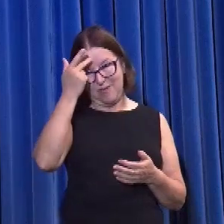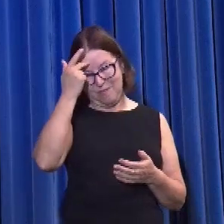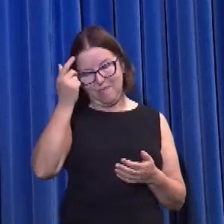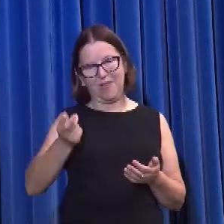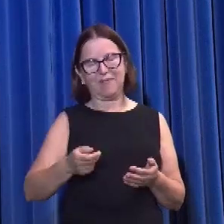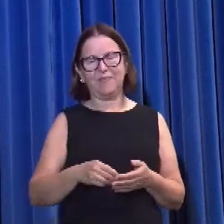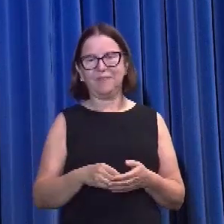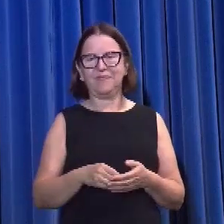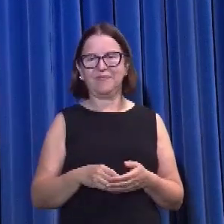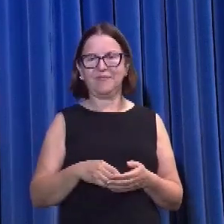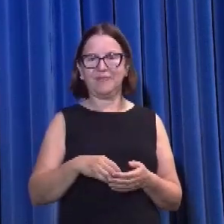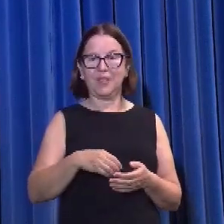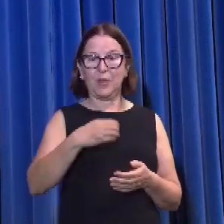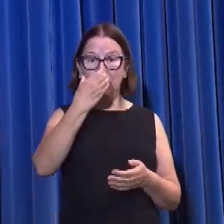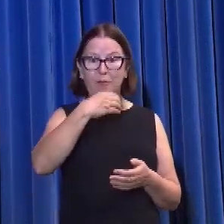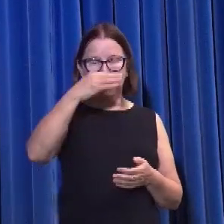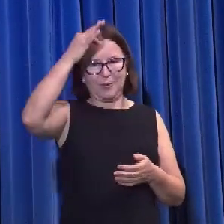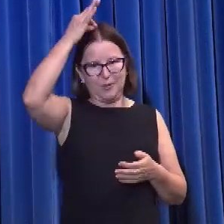fruto principal.